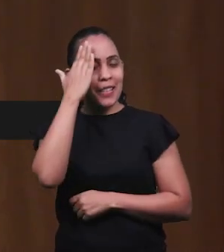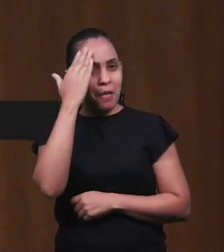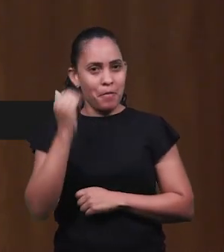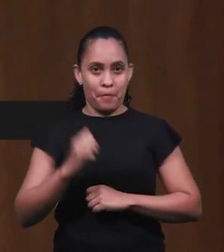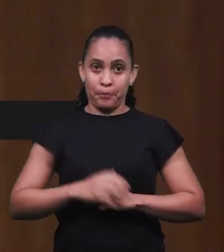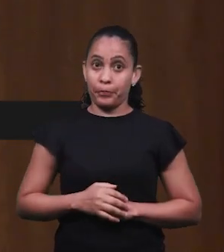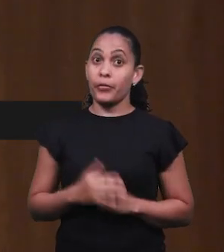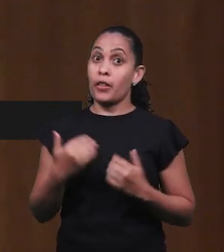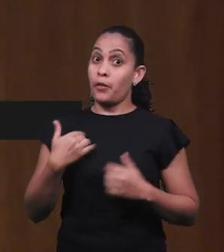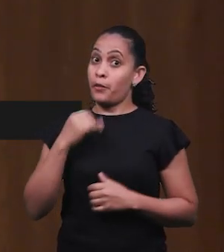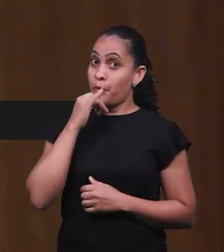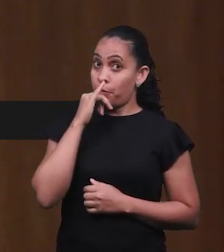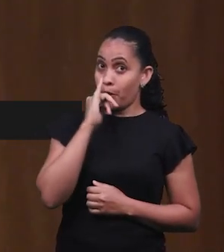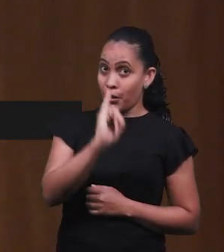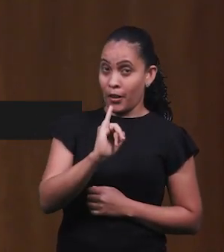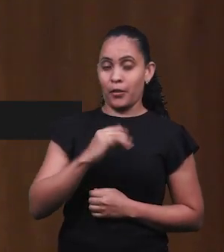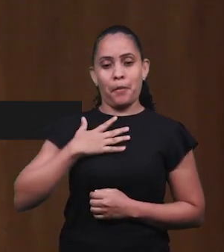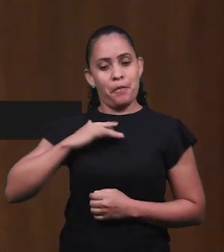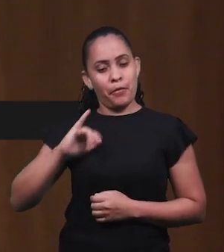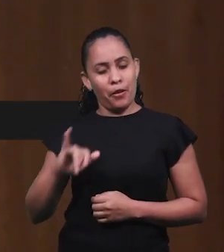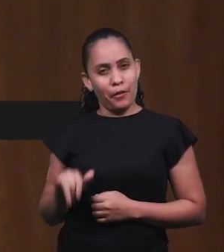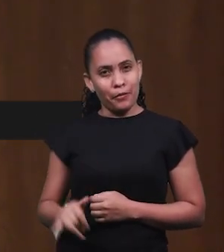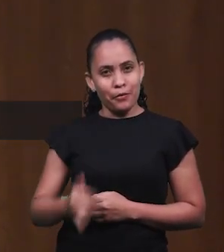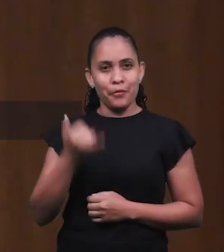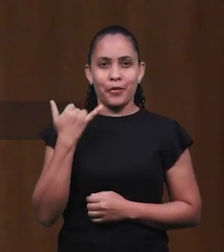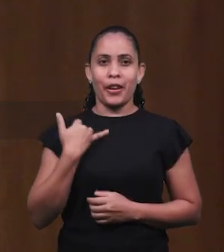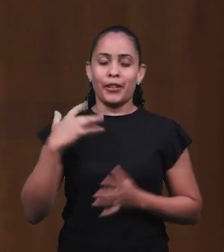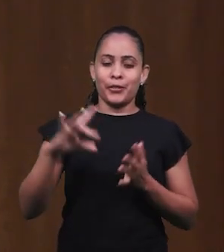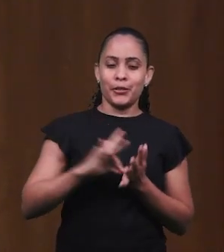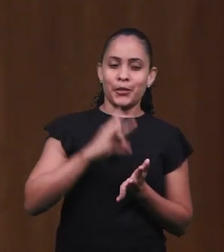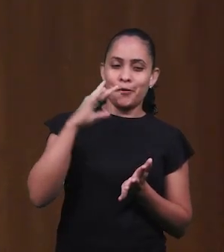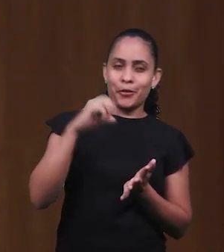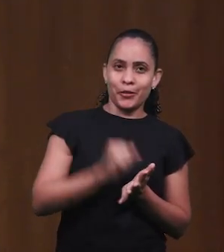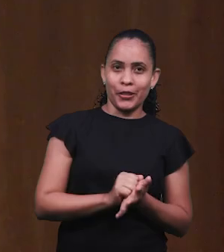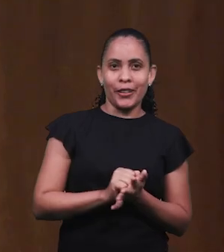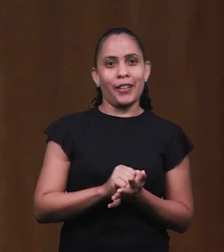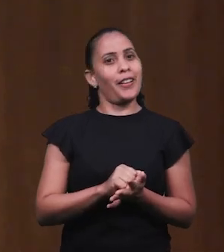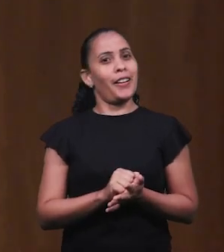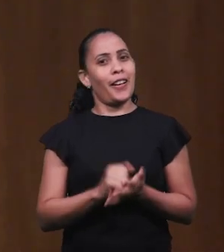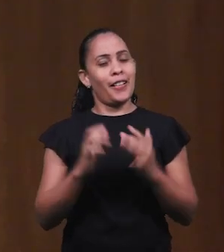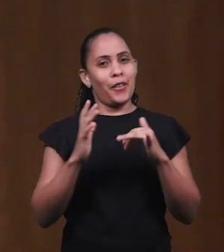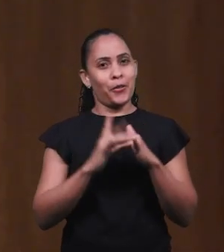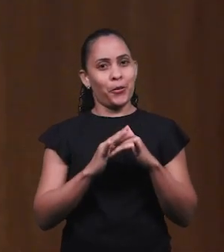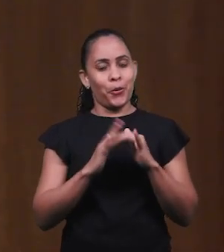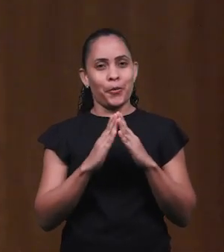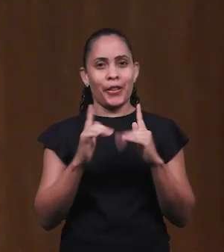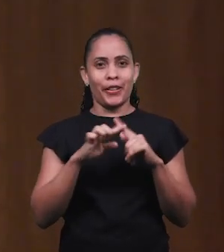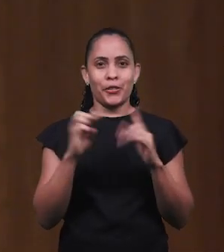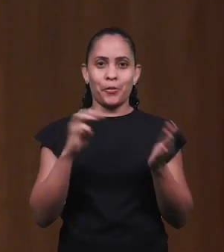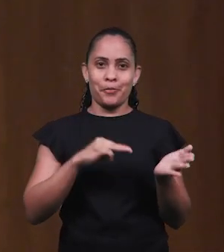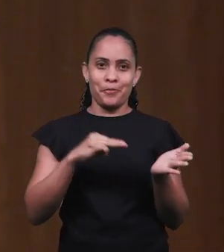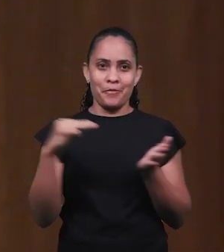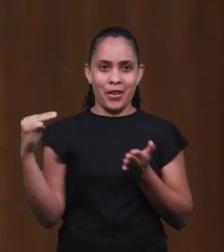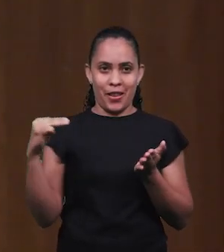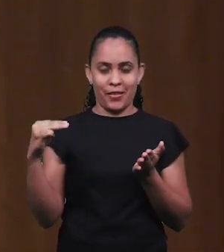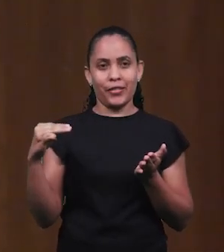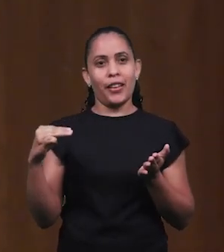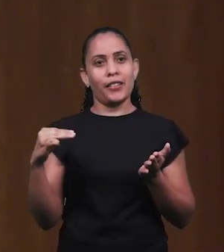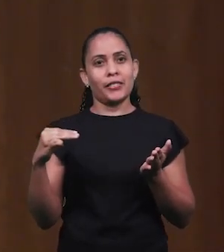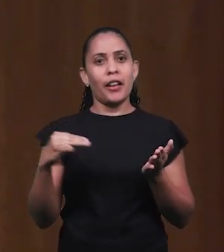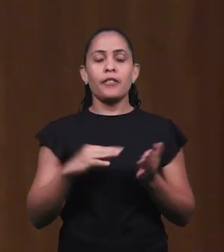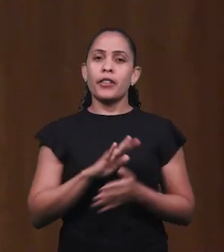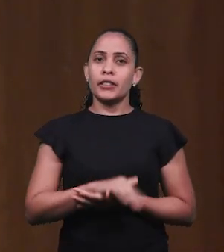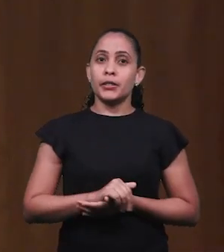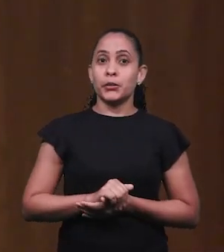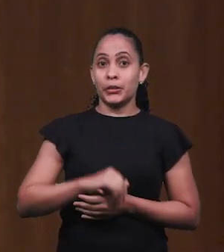eu logo de cara falo, olha, aproveite, se inscreva no canal YouTube da Igreja Cristã Maranata e faz os